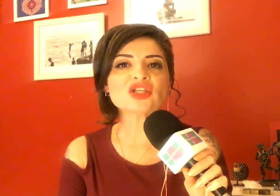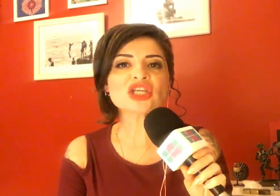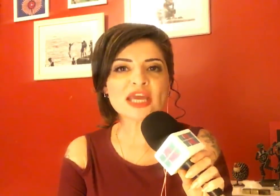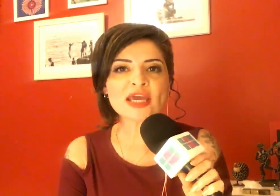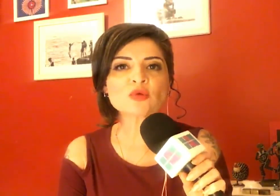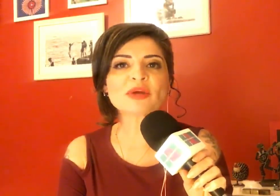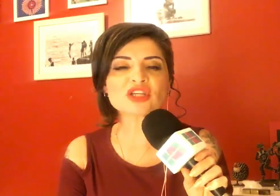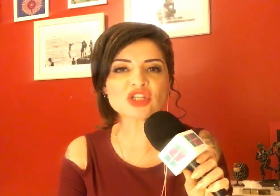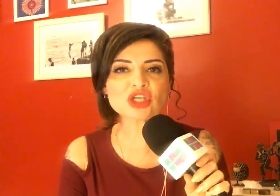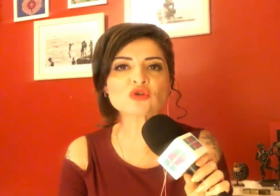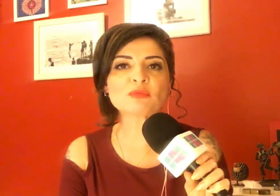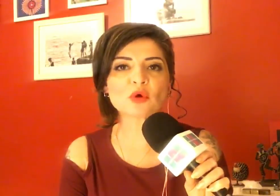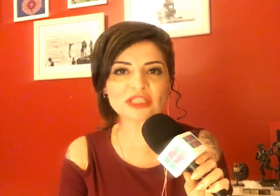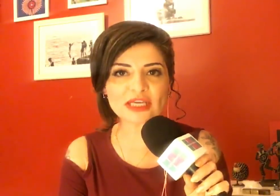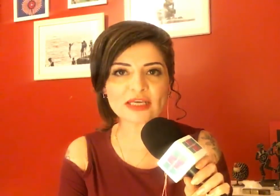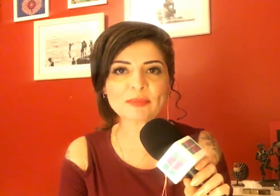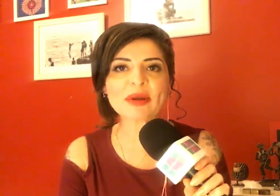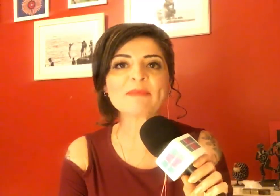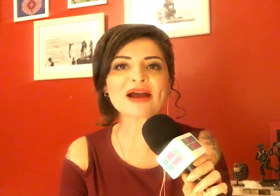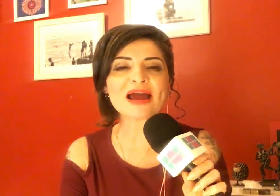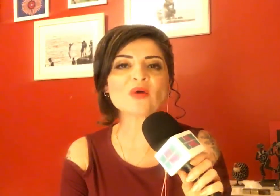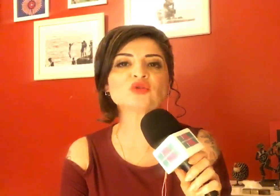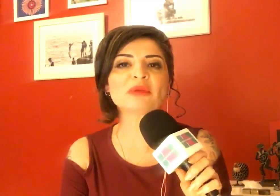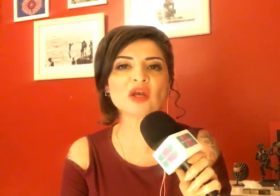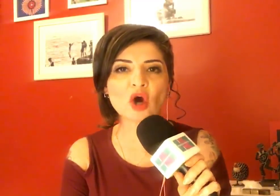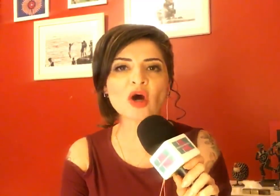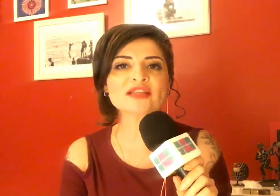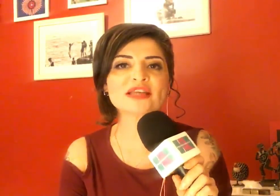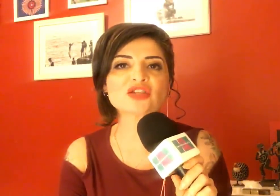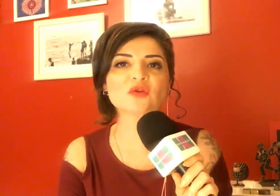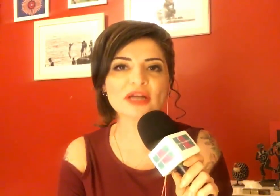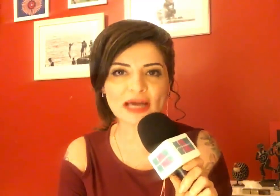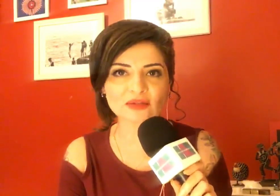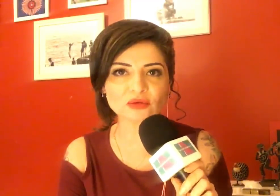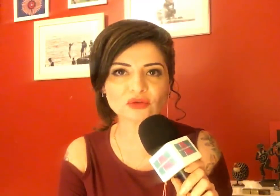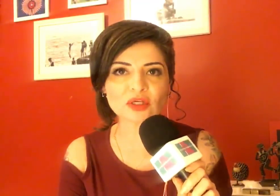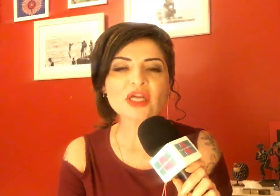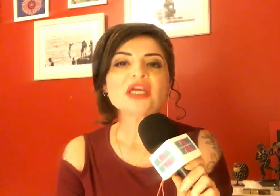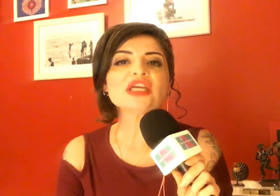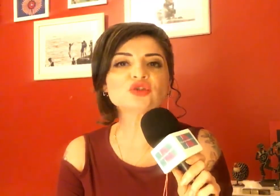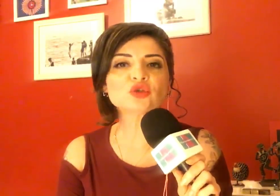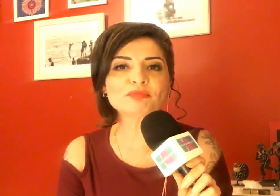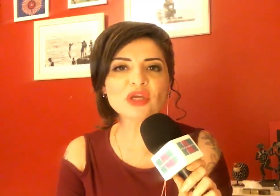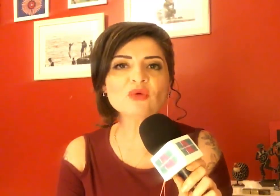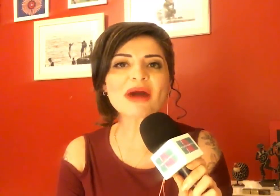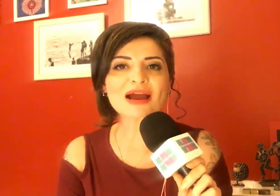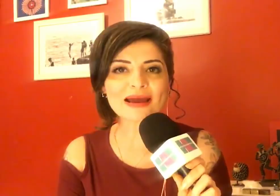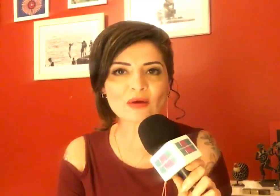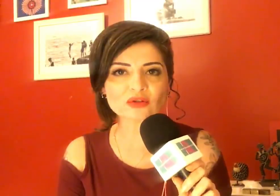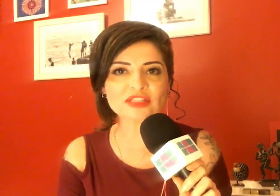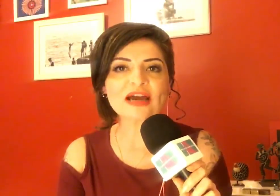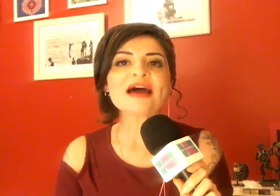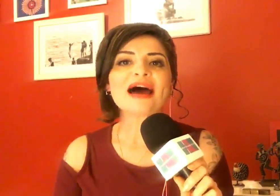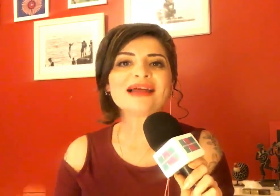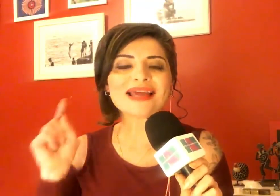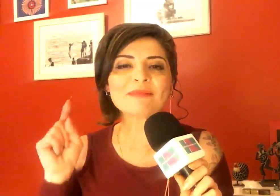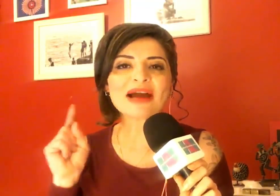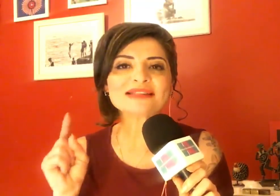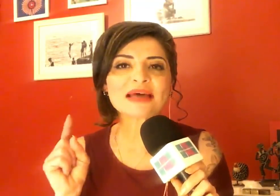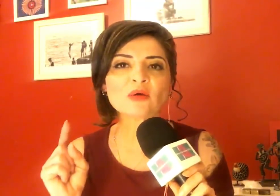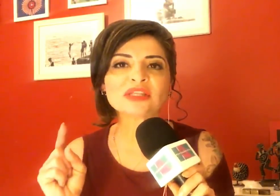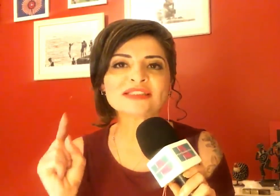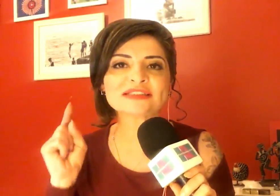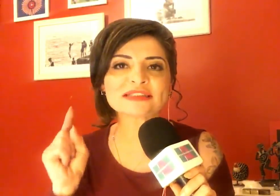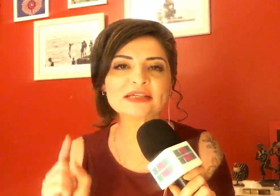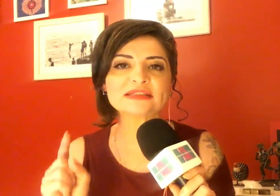por quem tem dinheiro, prestígio e poder para pagar os melhores advogados e subir uma causa até